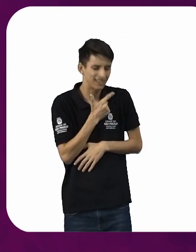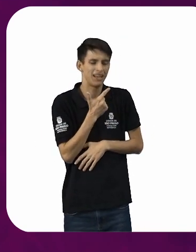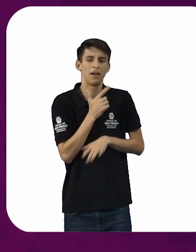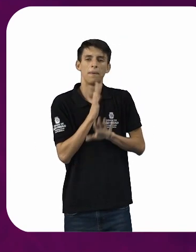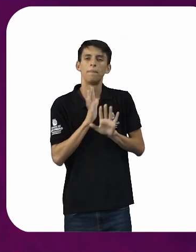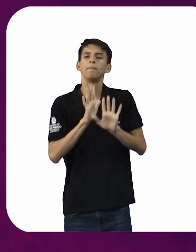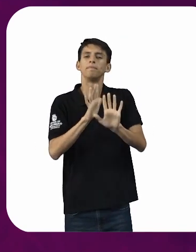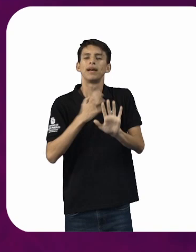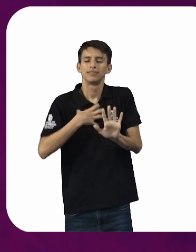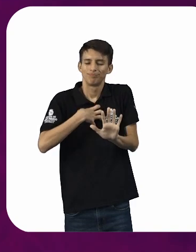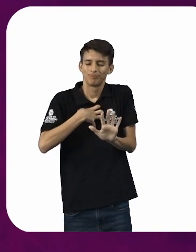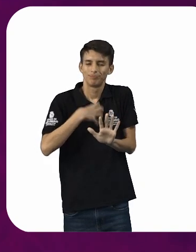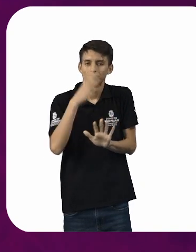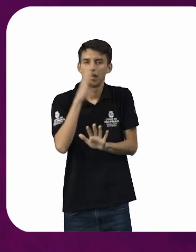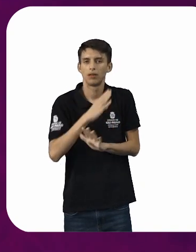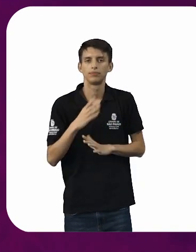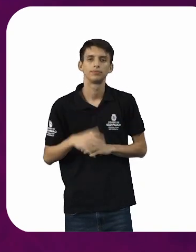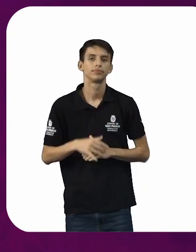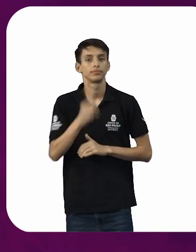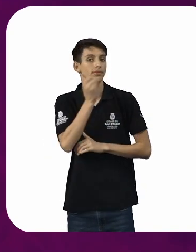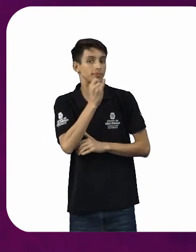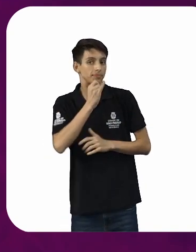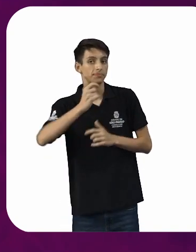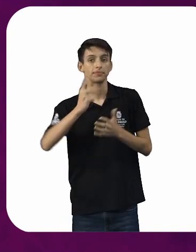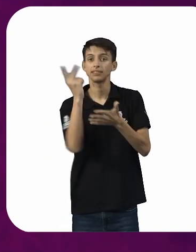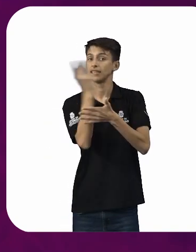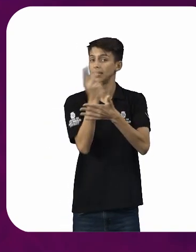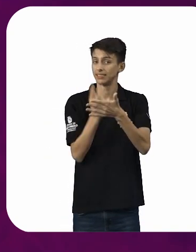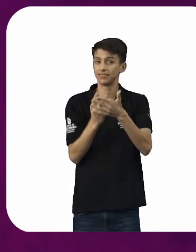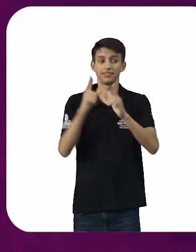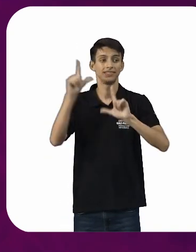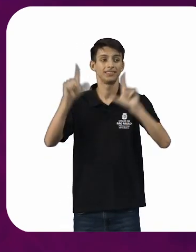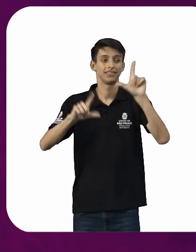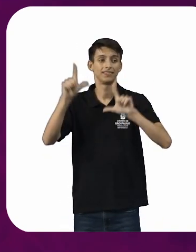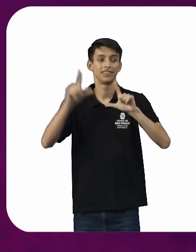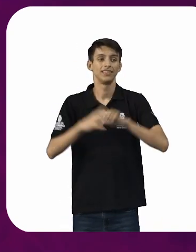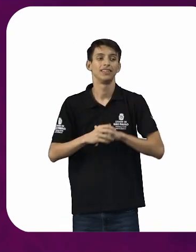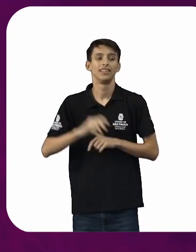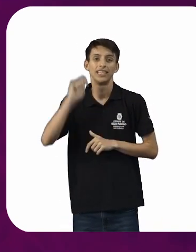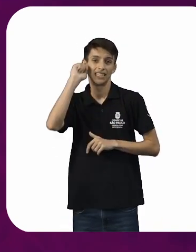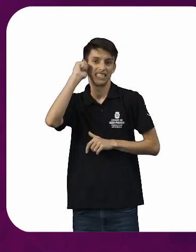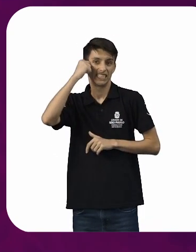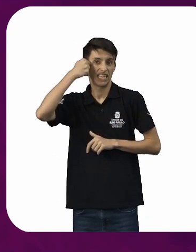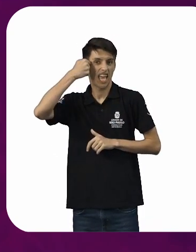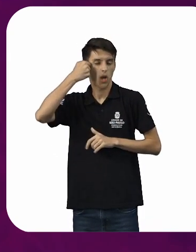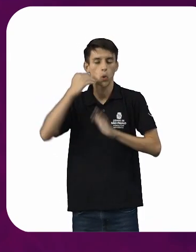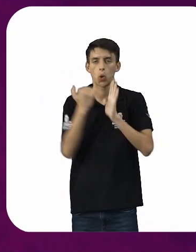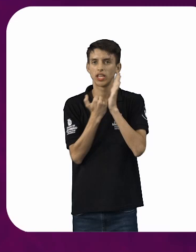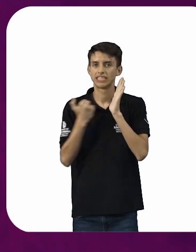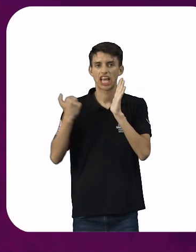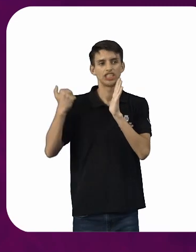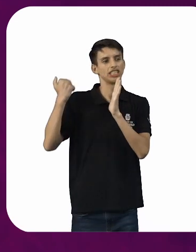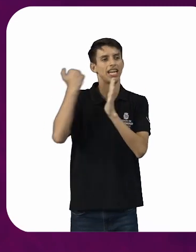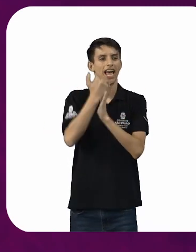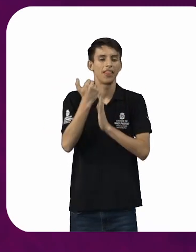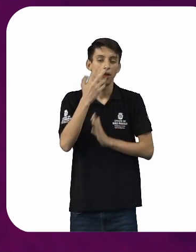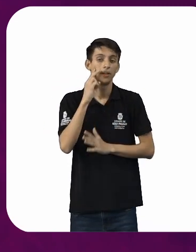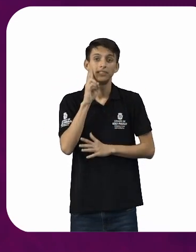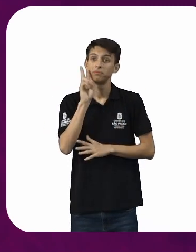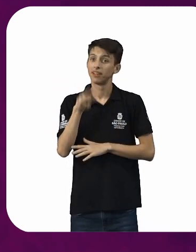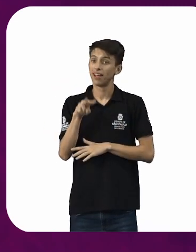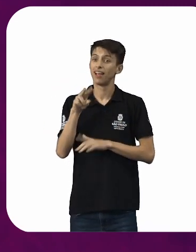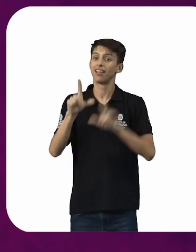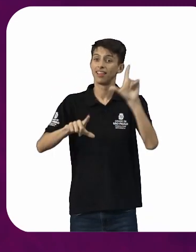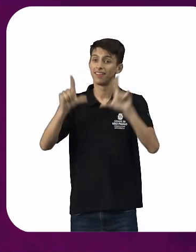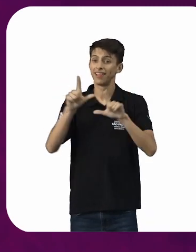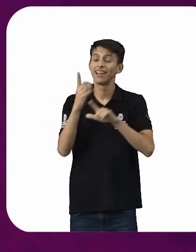quando a gente tem, por exemplo, um personagem num desenho que tem traços negroides exagerados e isso faz com que as crianças riam porque